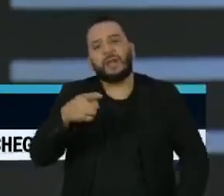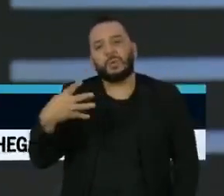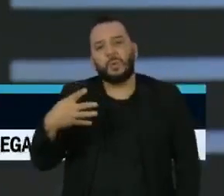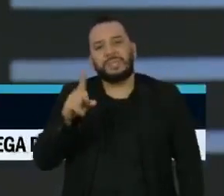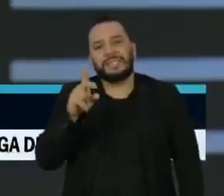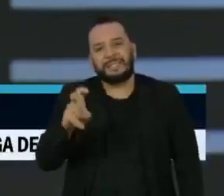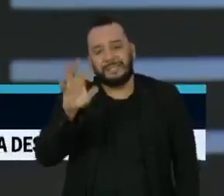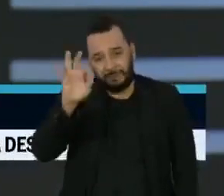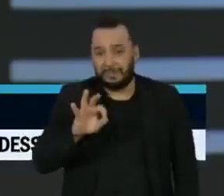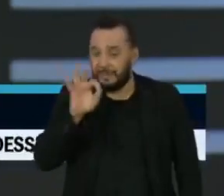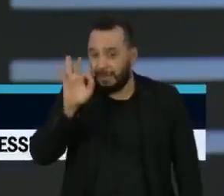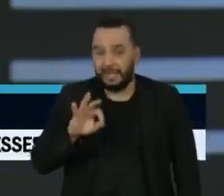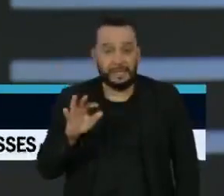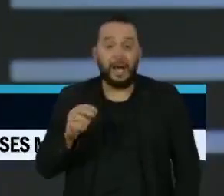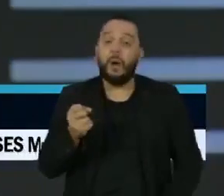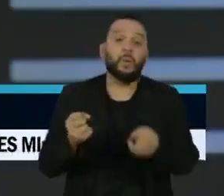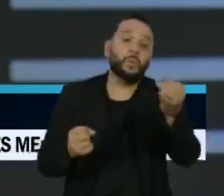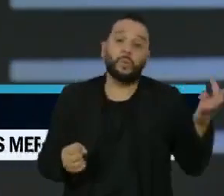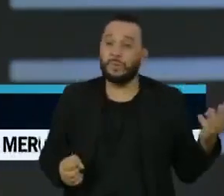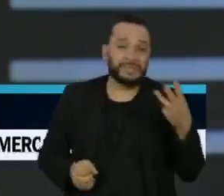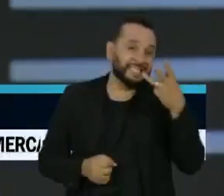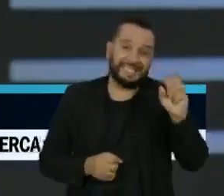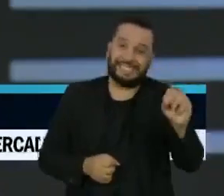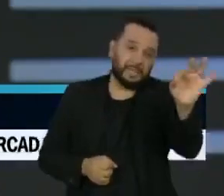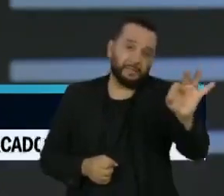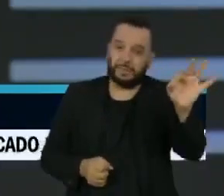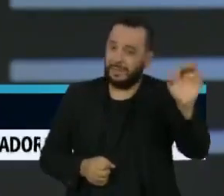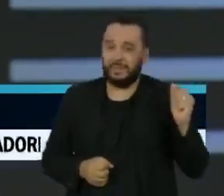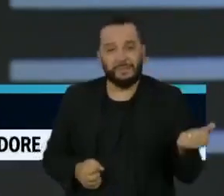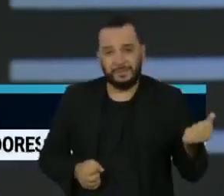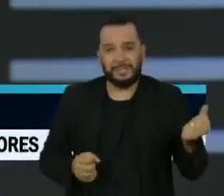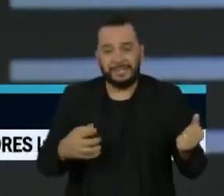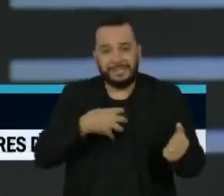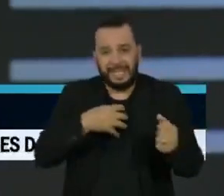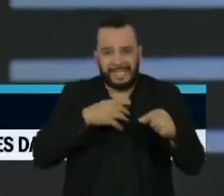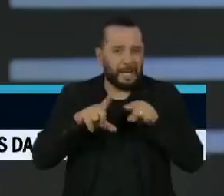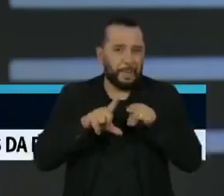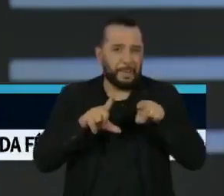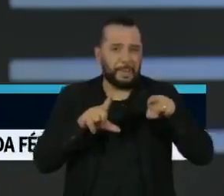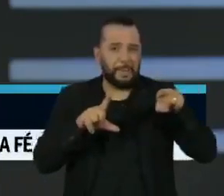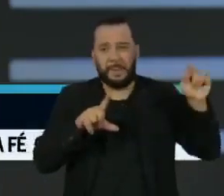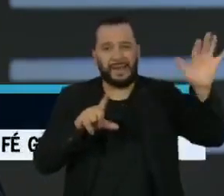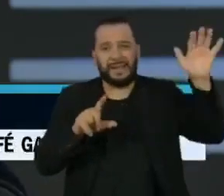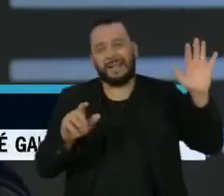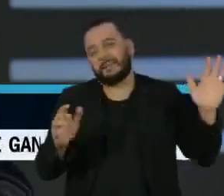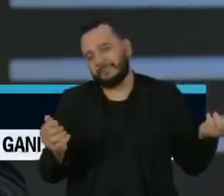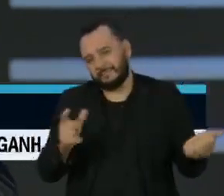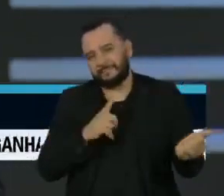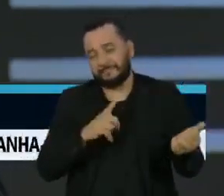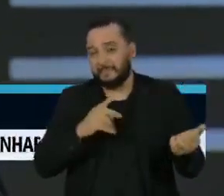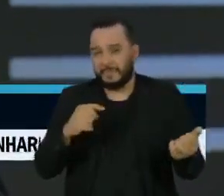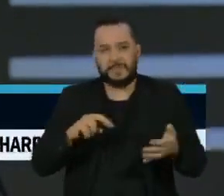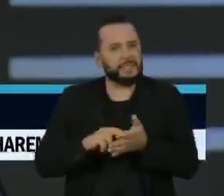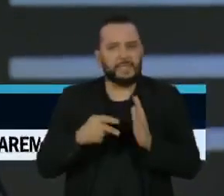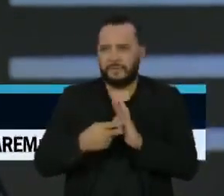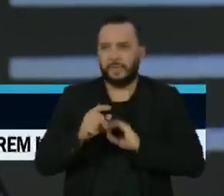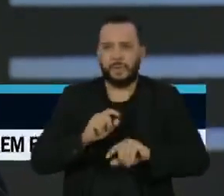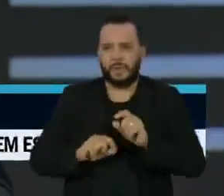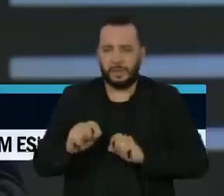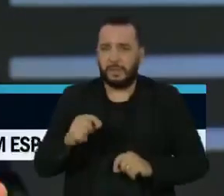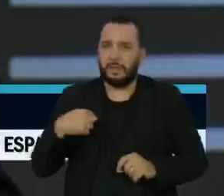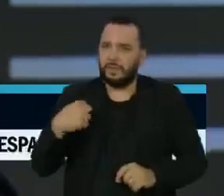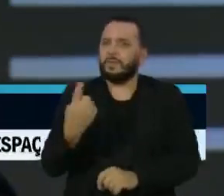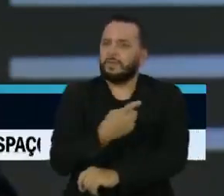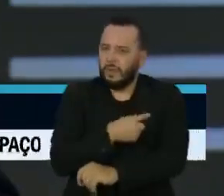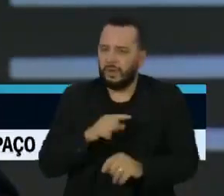tinha mencionado até trinta e poucos por cento mencionam vence do dieese significa o seguinte que nós somos um